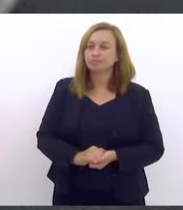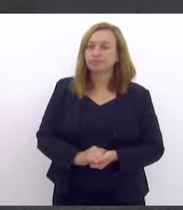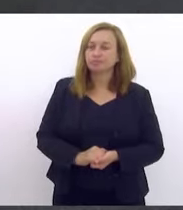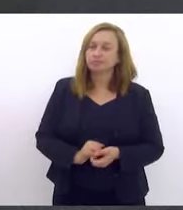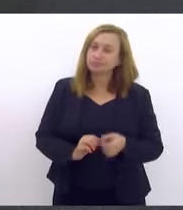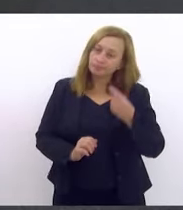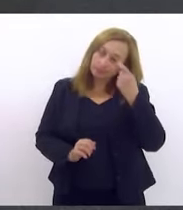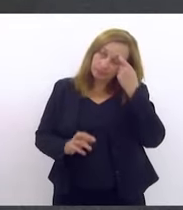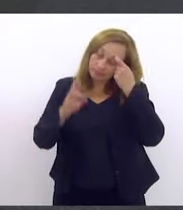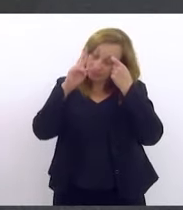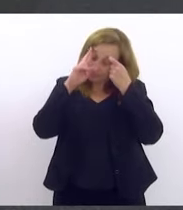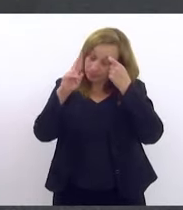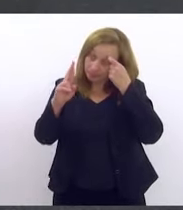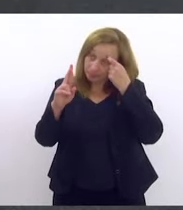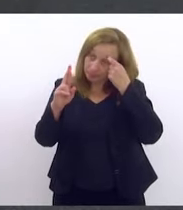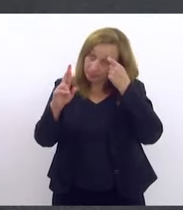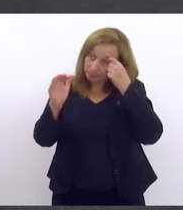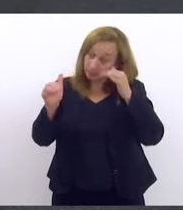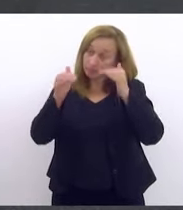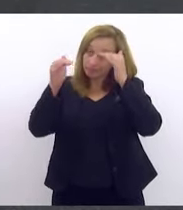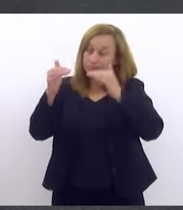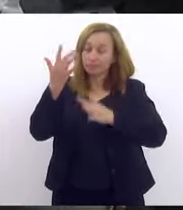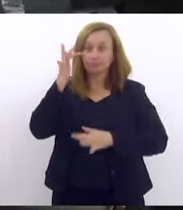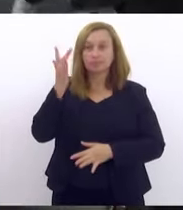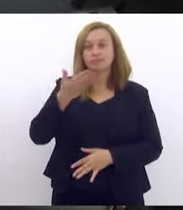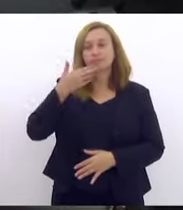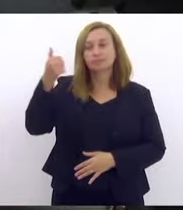Se Vossa Excelência assim quiser.